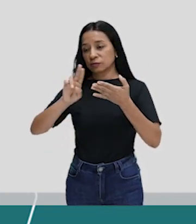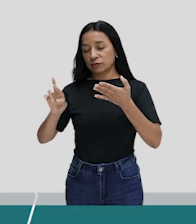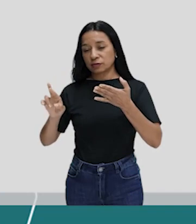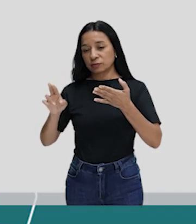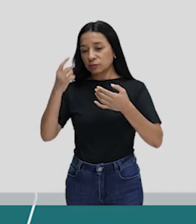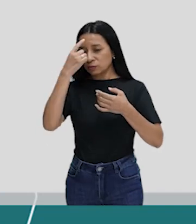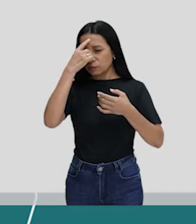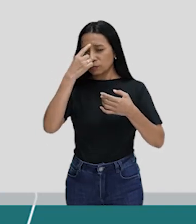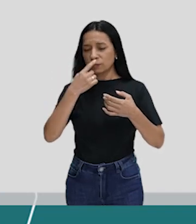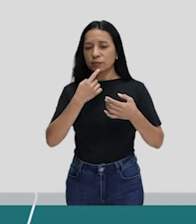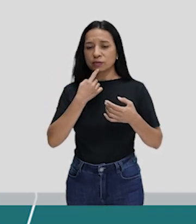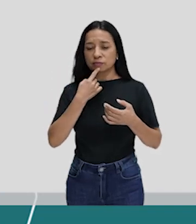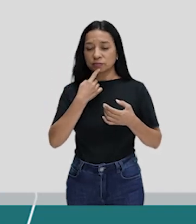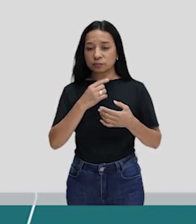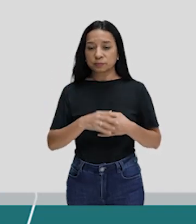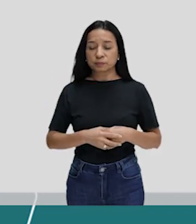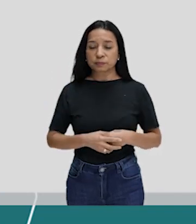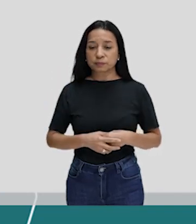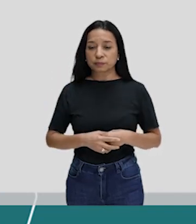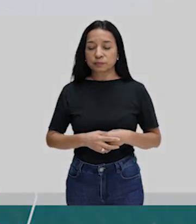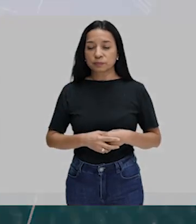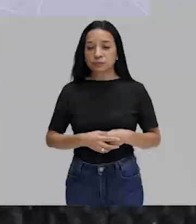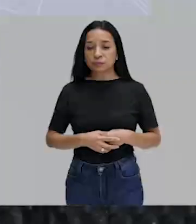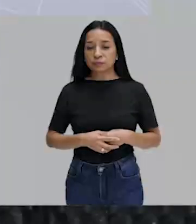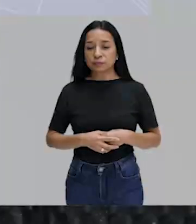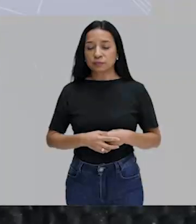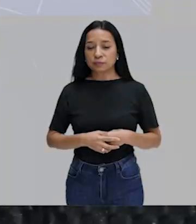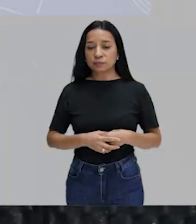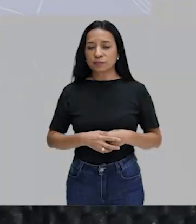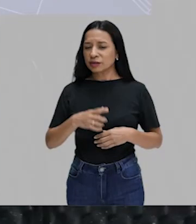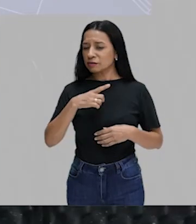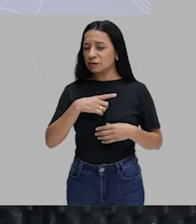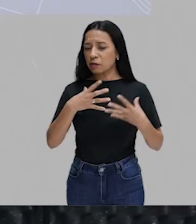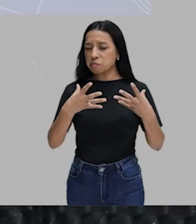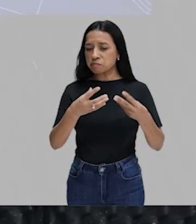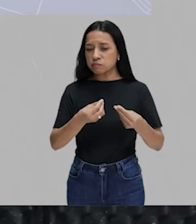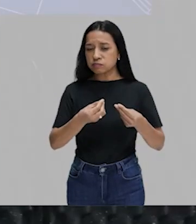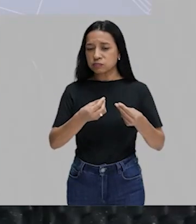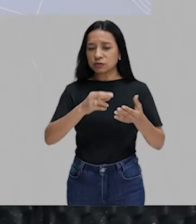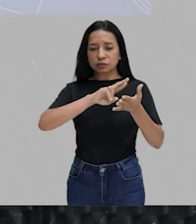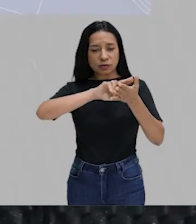ficar melhor assim, uma imagem recheada de figuras